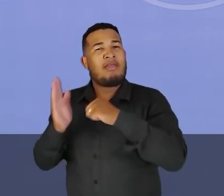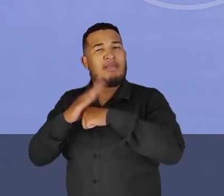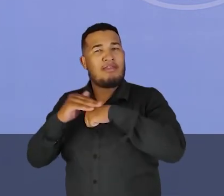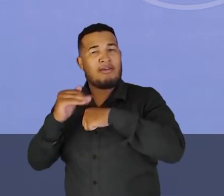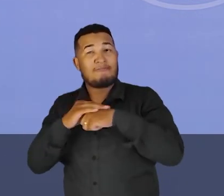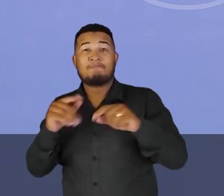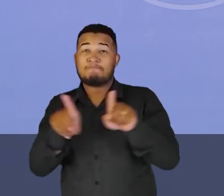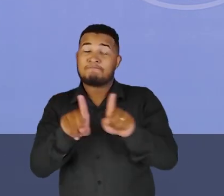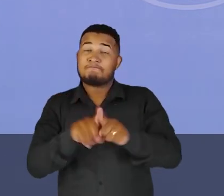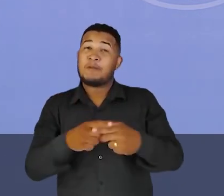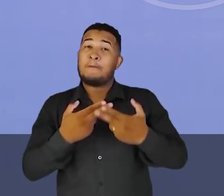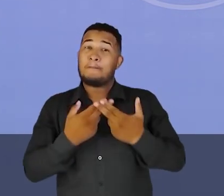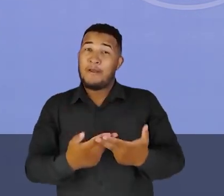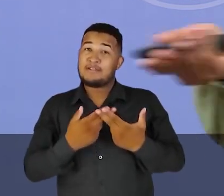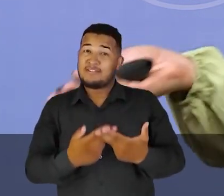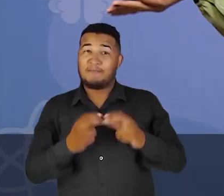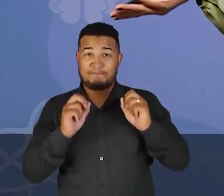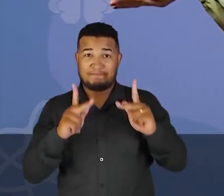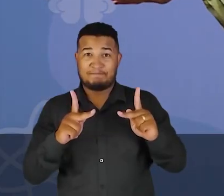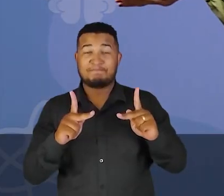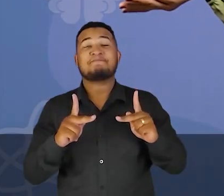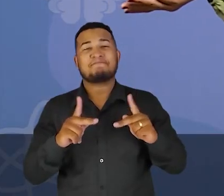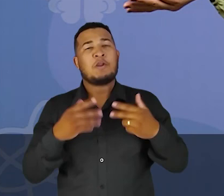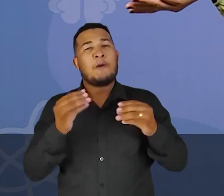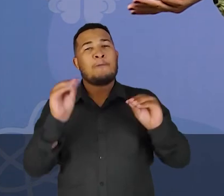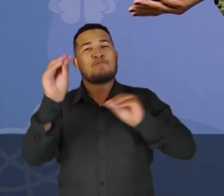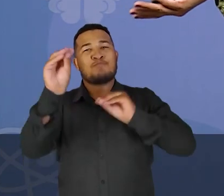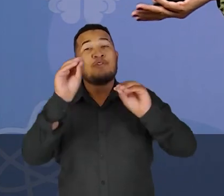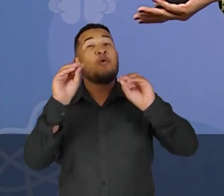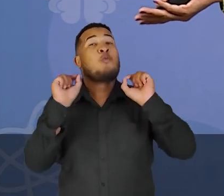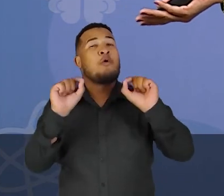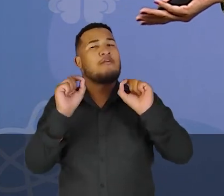muita paciência, tá bom? Então,